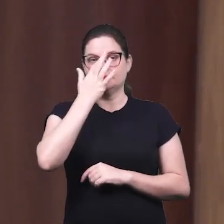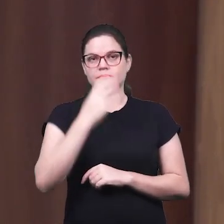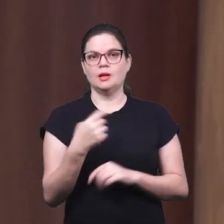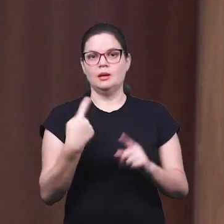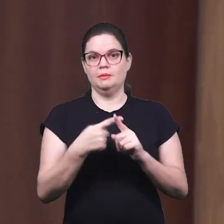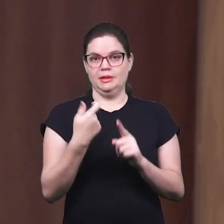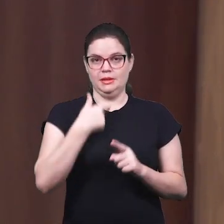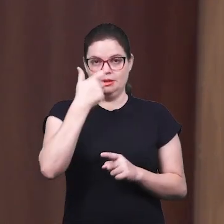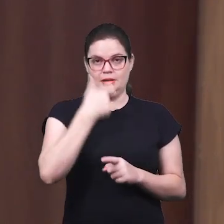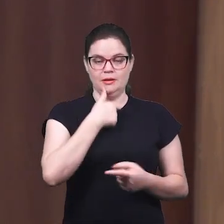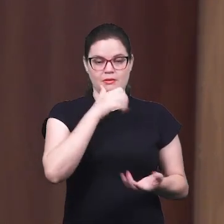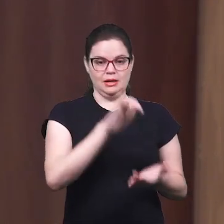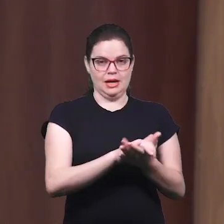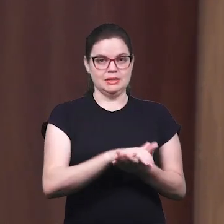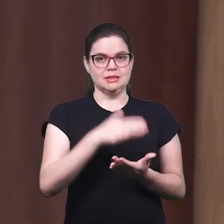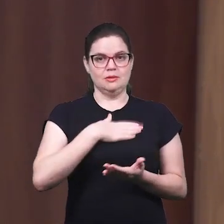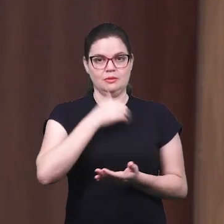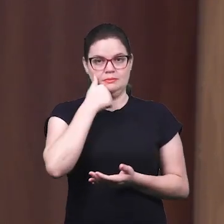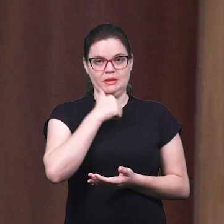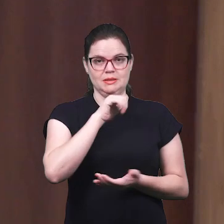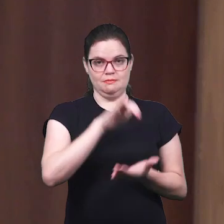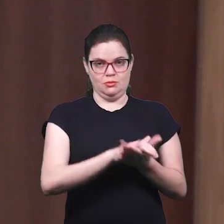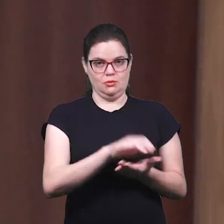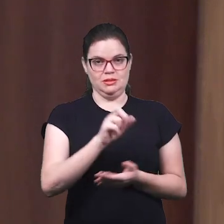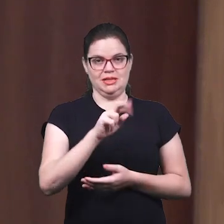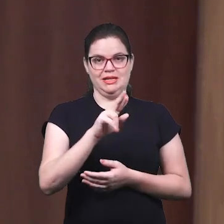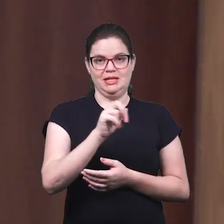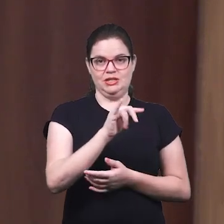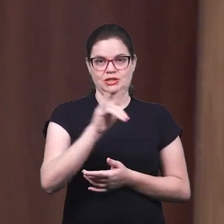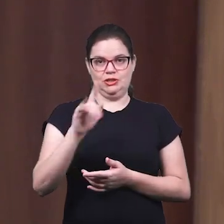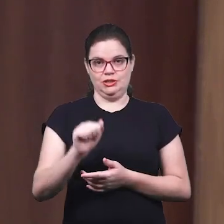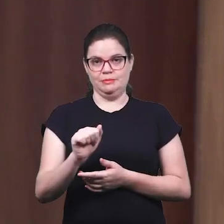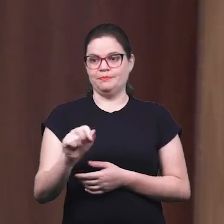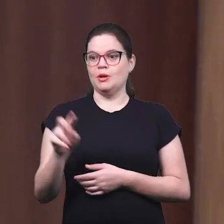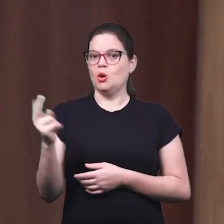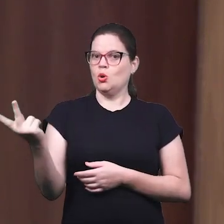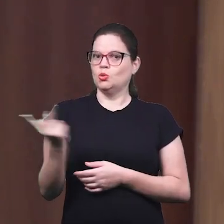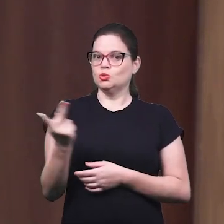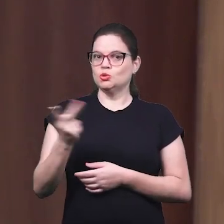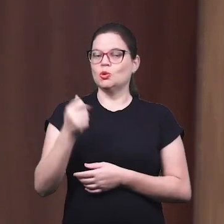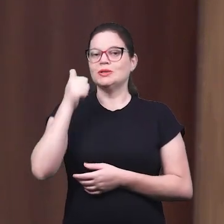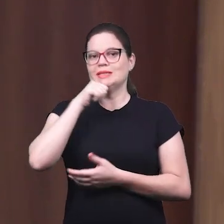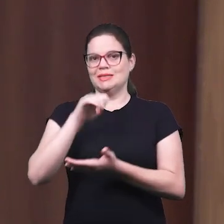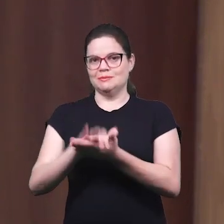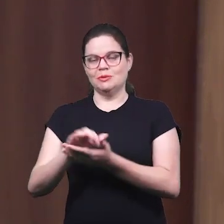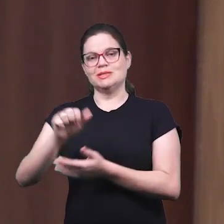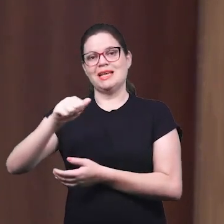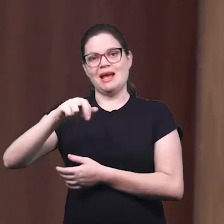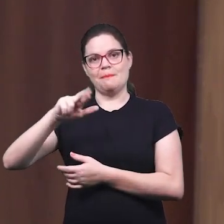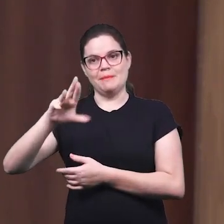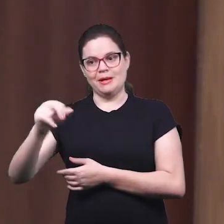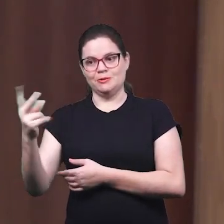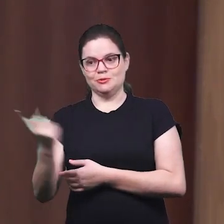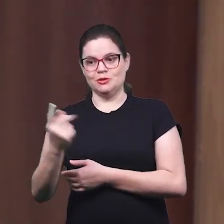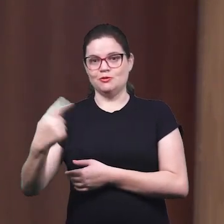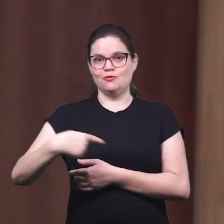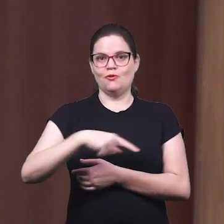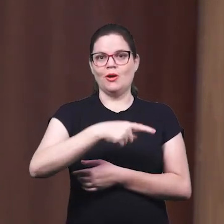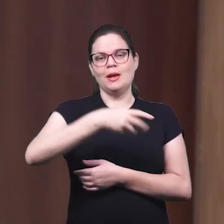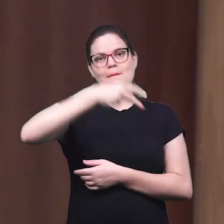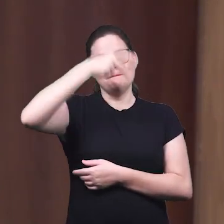Quando eu me casei com a Regina, minha mulher, ele e a mulher dele foram meus padrinhos de casamento. Depois ele ficou